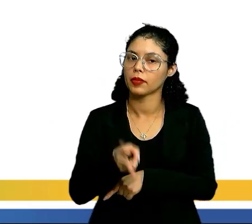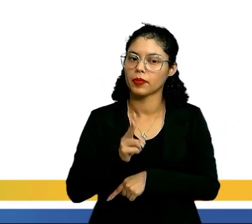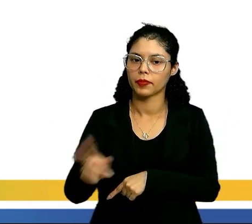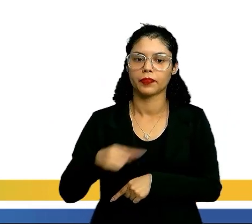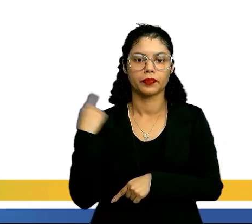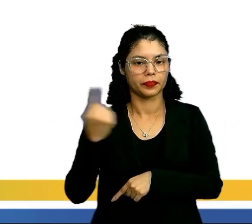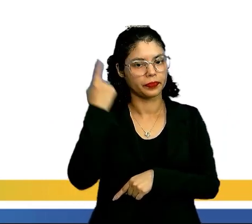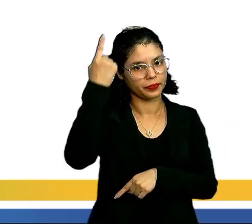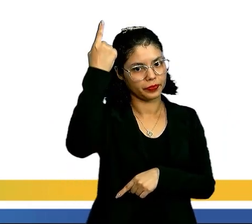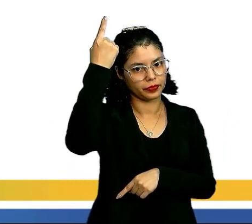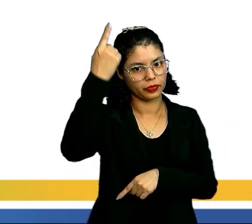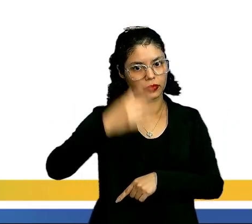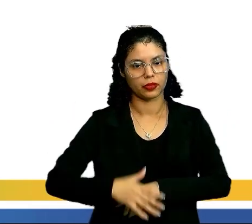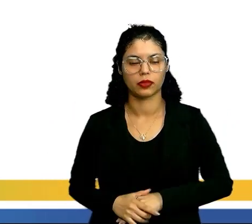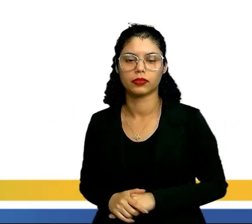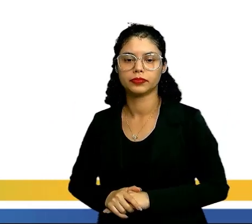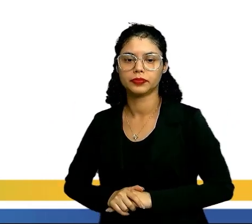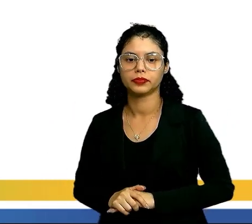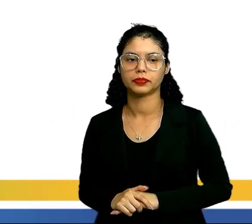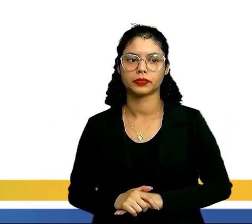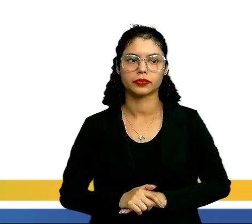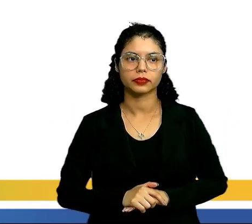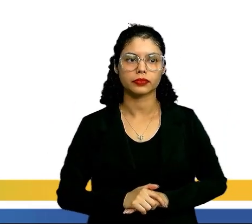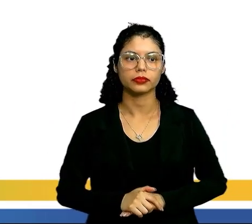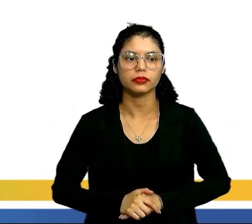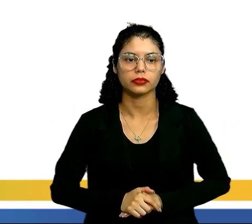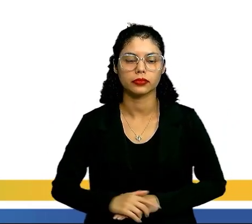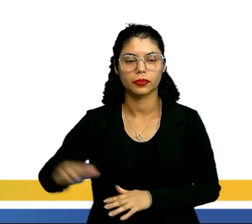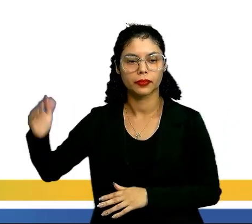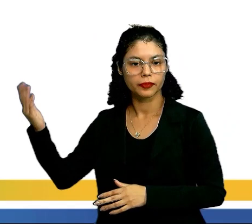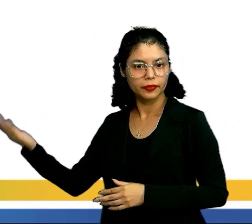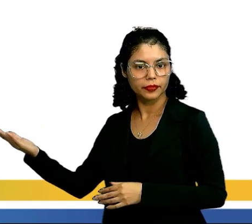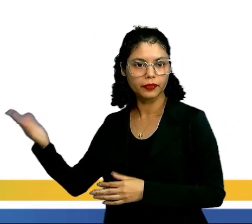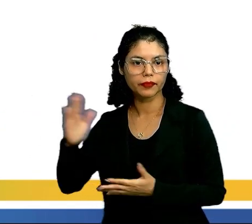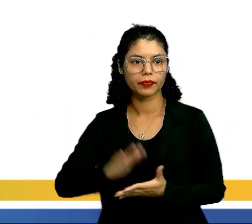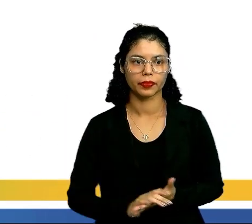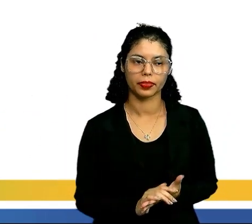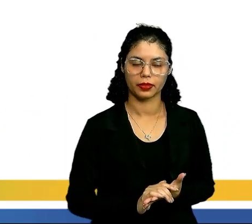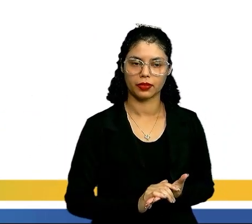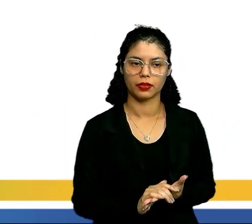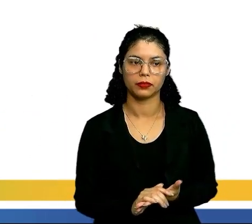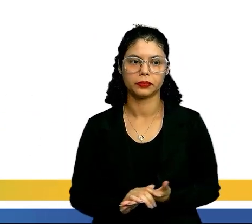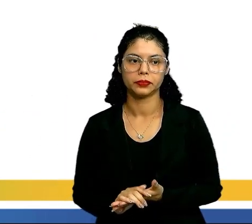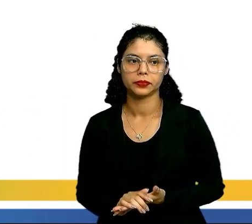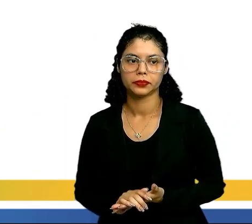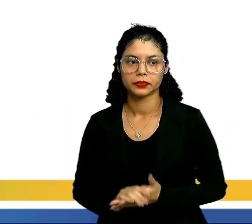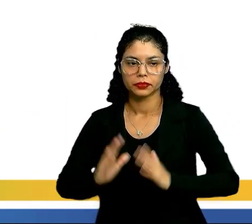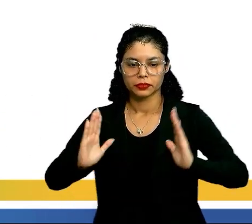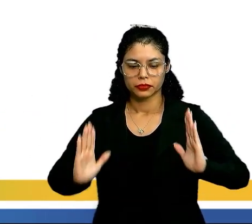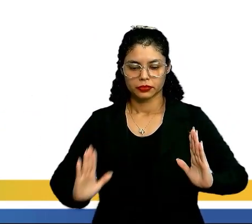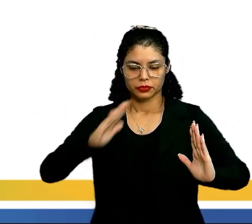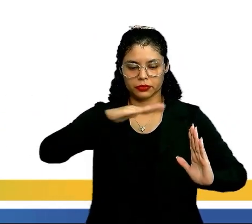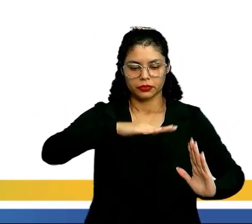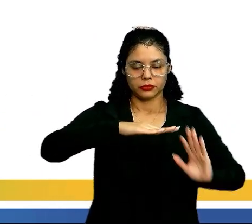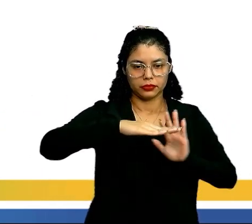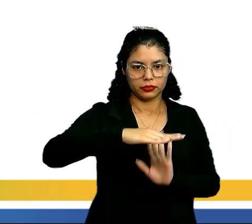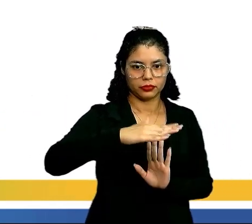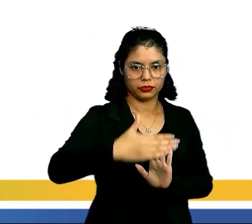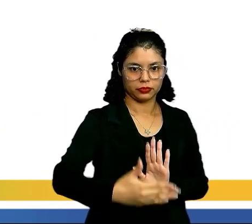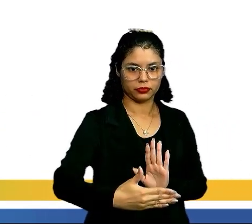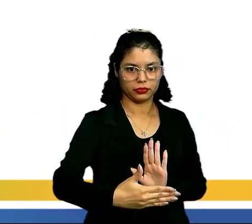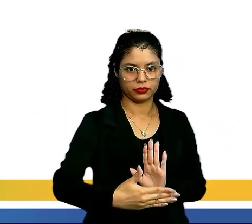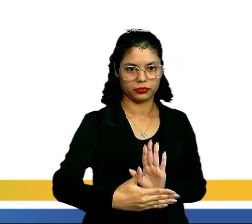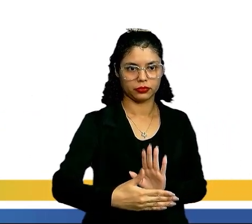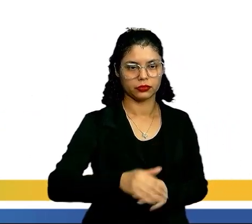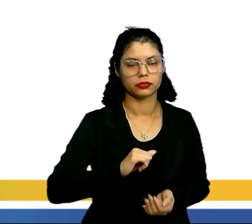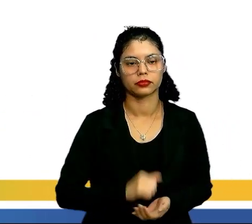retangulares congruentes e mesma altura. Olha aí, nós temos aí, tá,